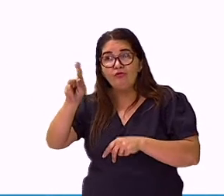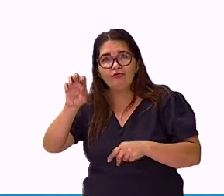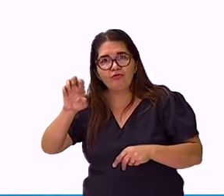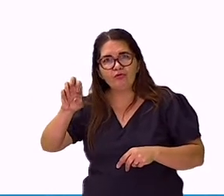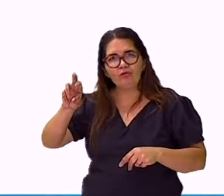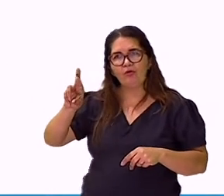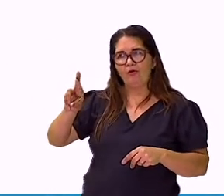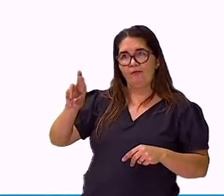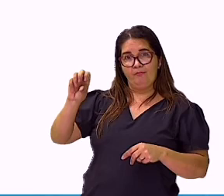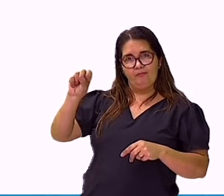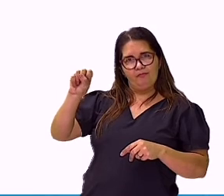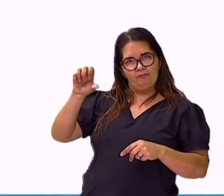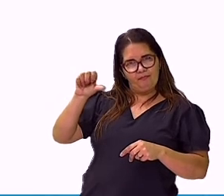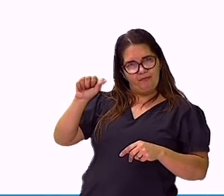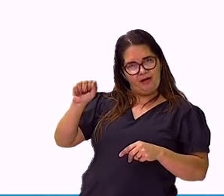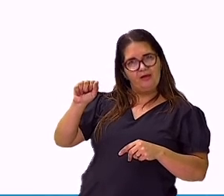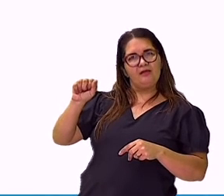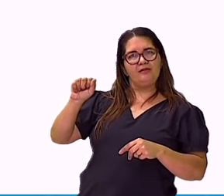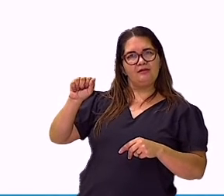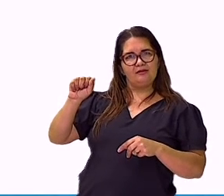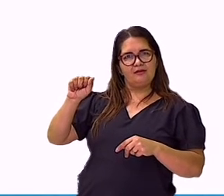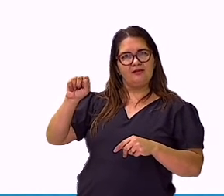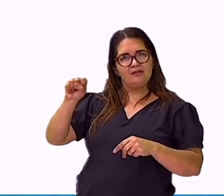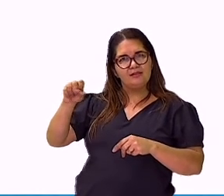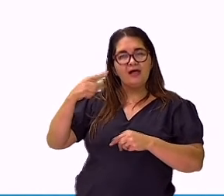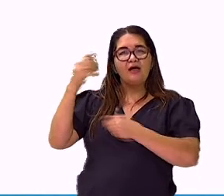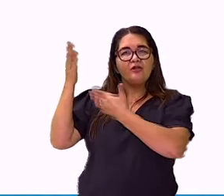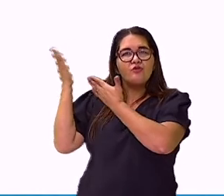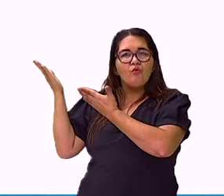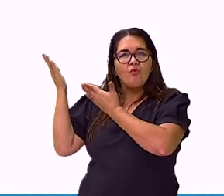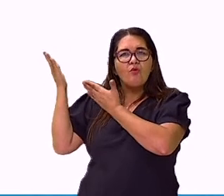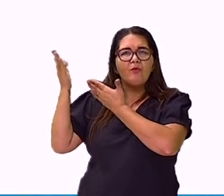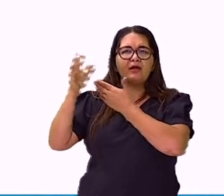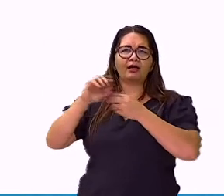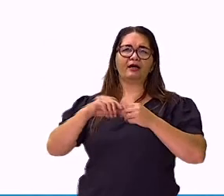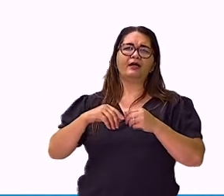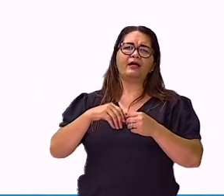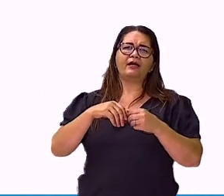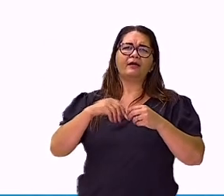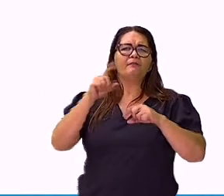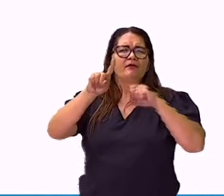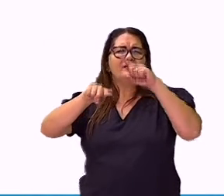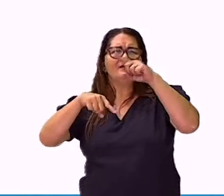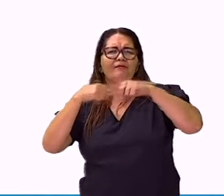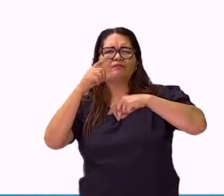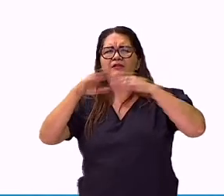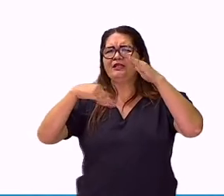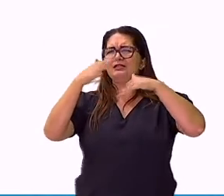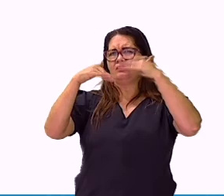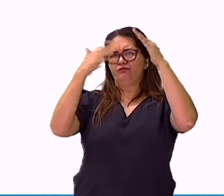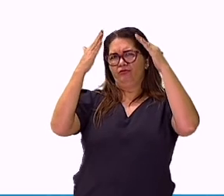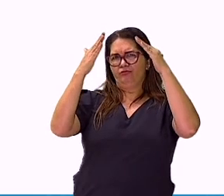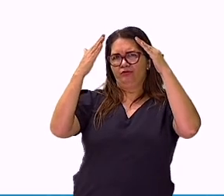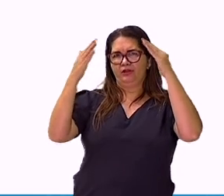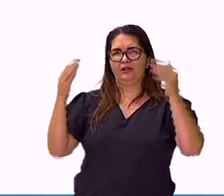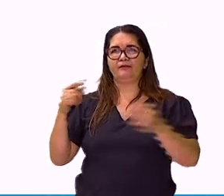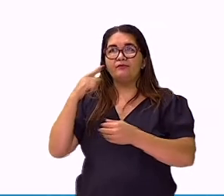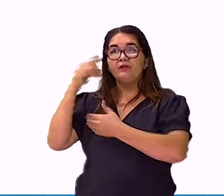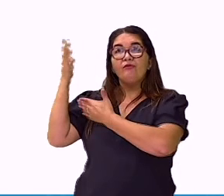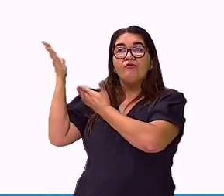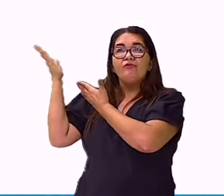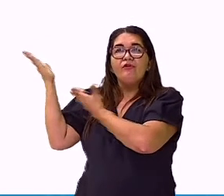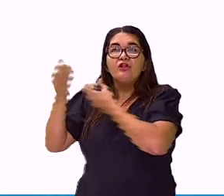dos deuses, né? Dessa religião, essa dualidade do deus dessa